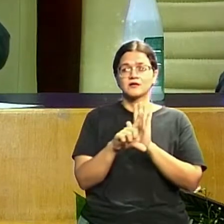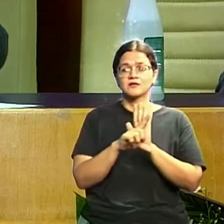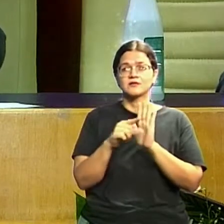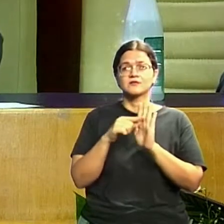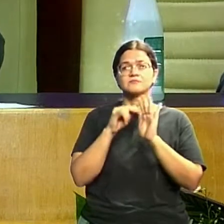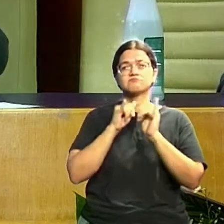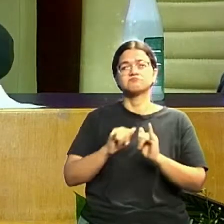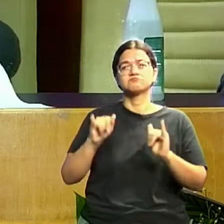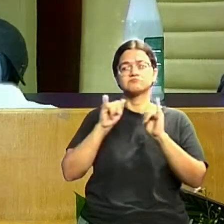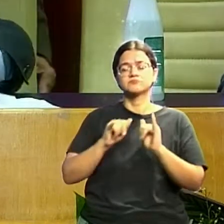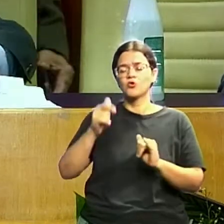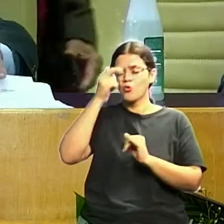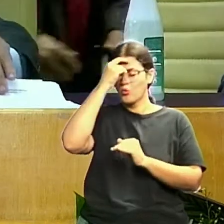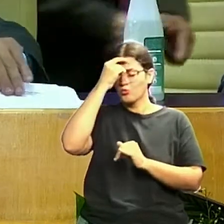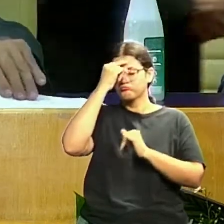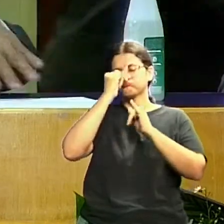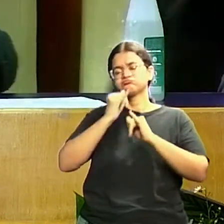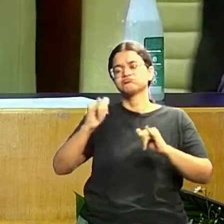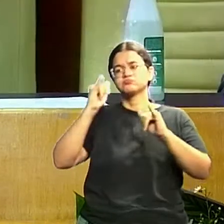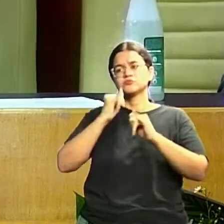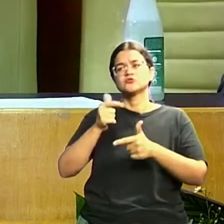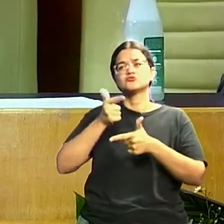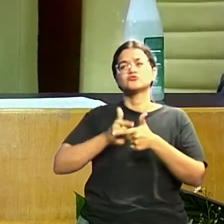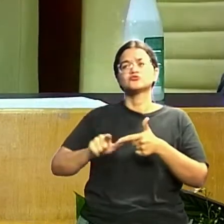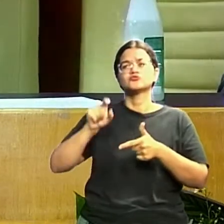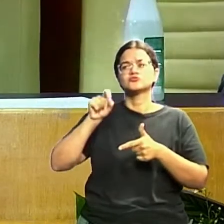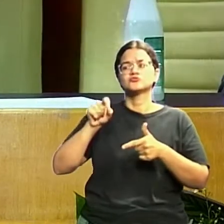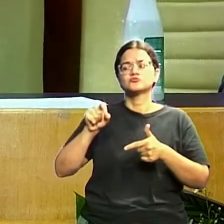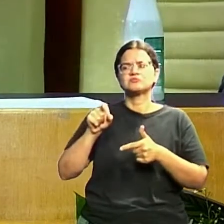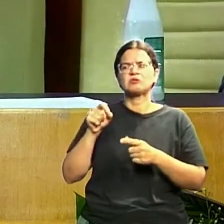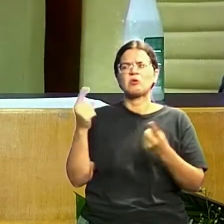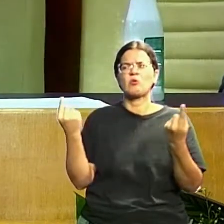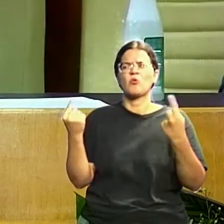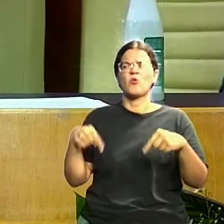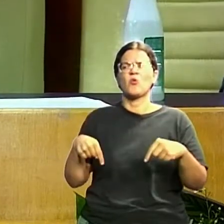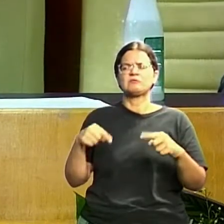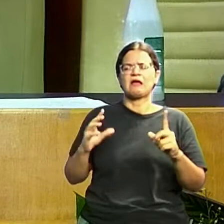institui a campanha permanente de conscientização, enfrentamento a assédio